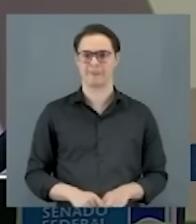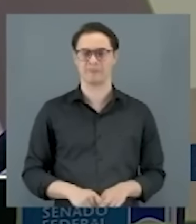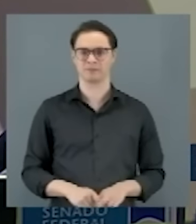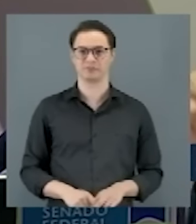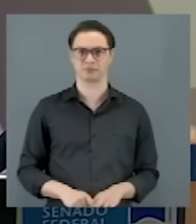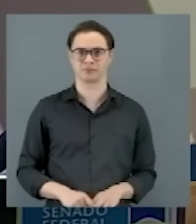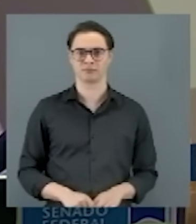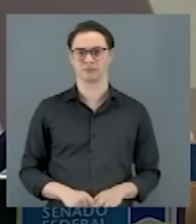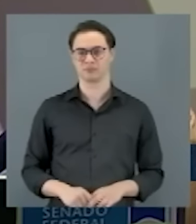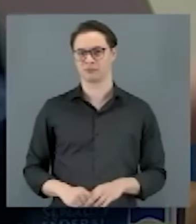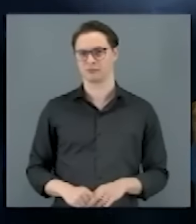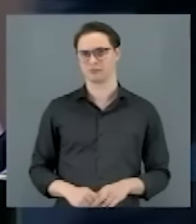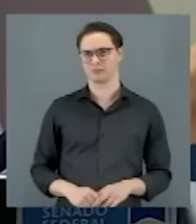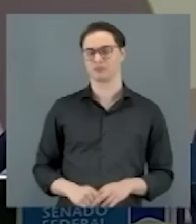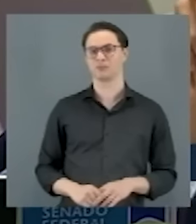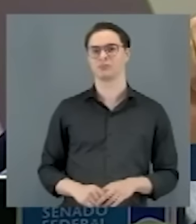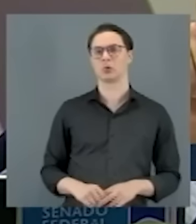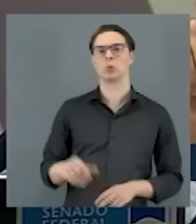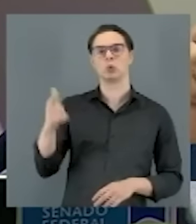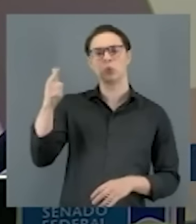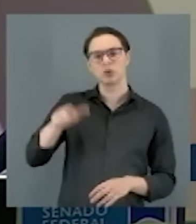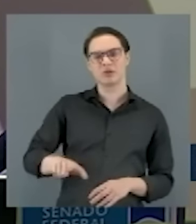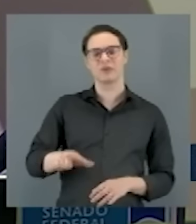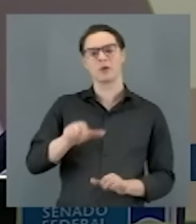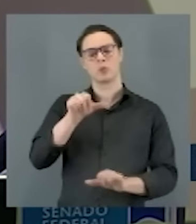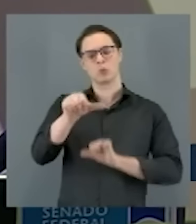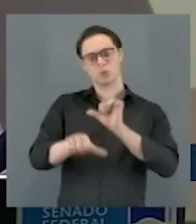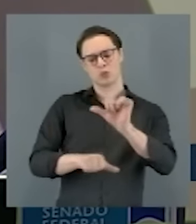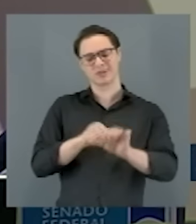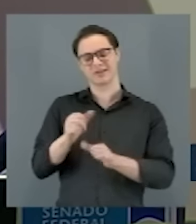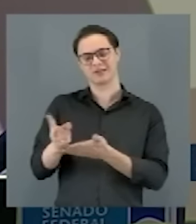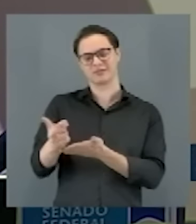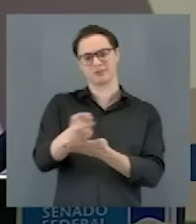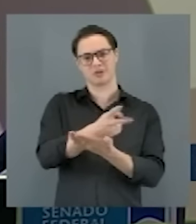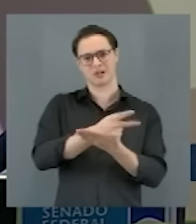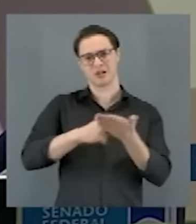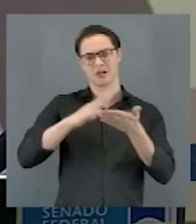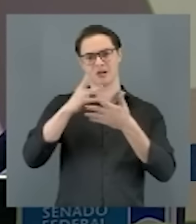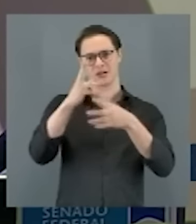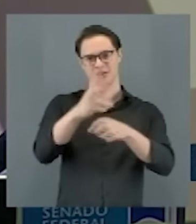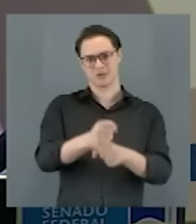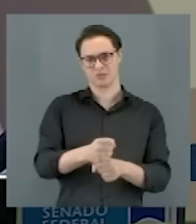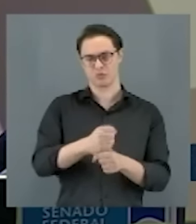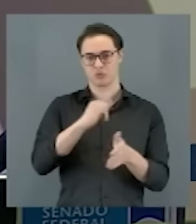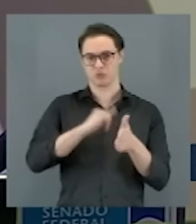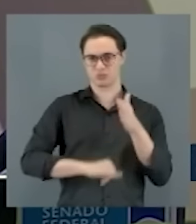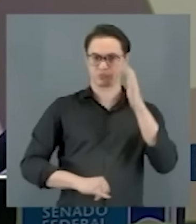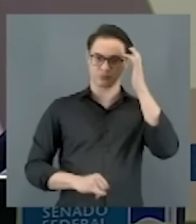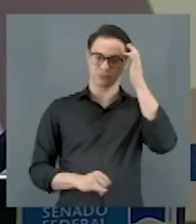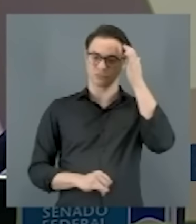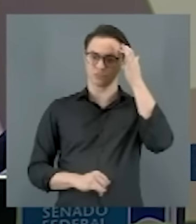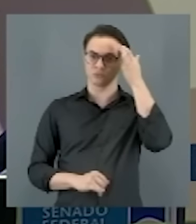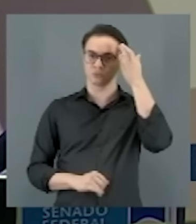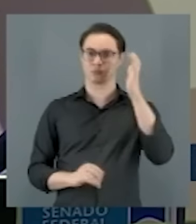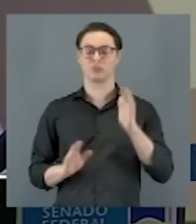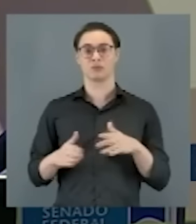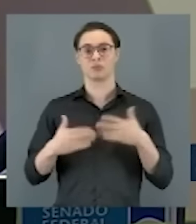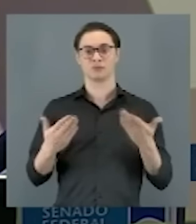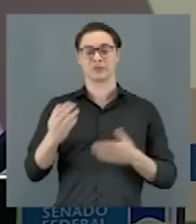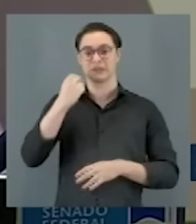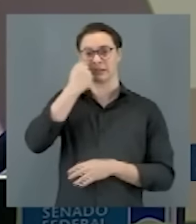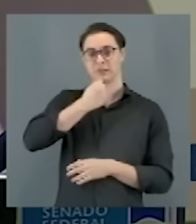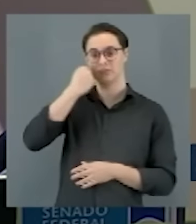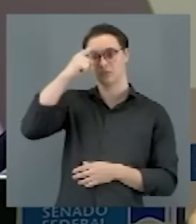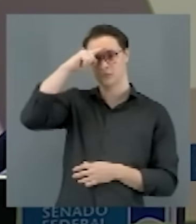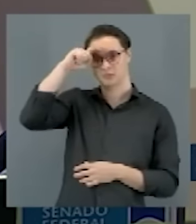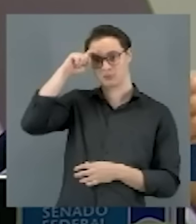alterando novamente o arcabouço fiscal. O que disse agora há pouco o senador Moro, ele disse,